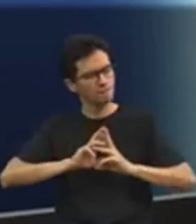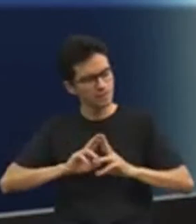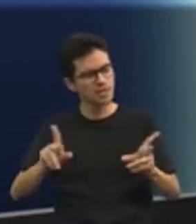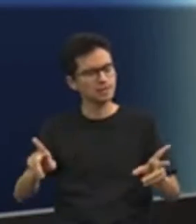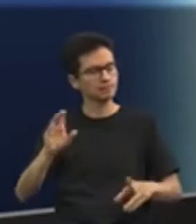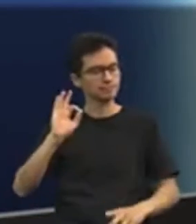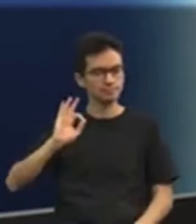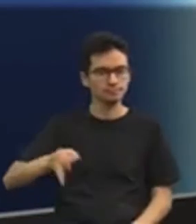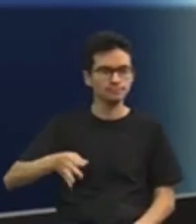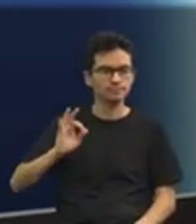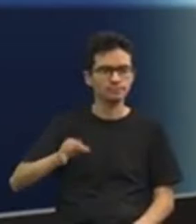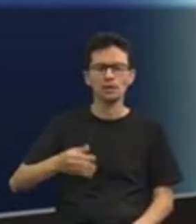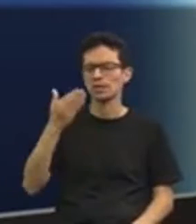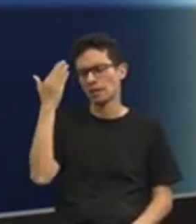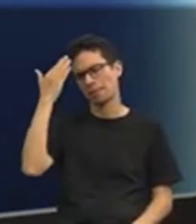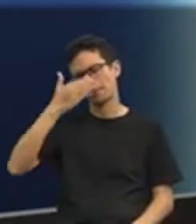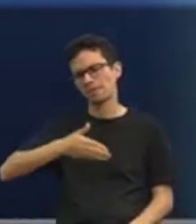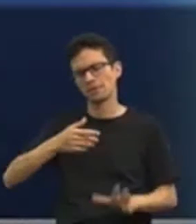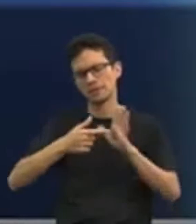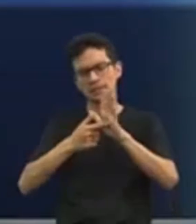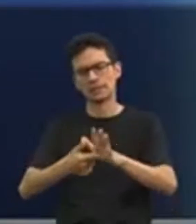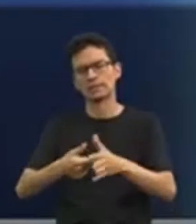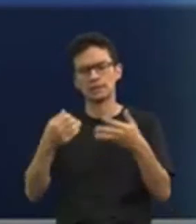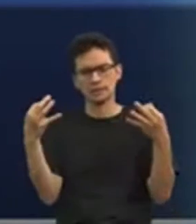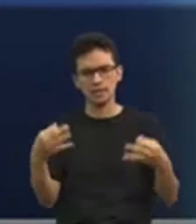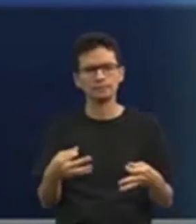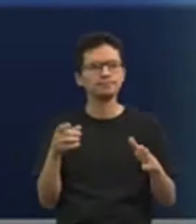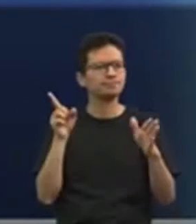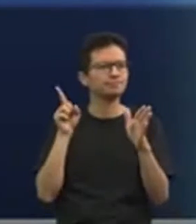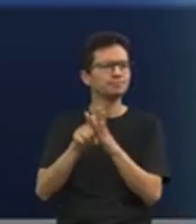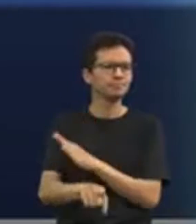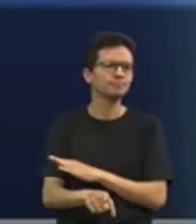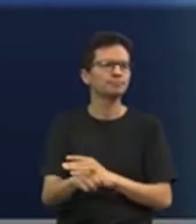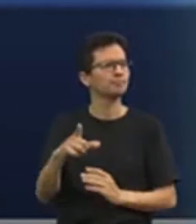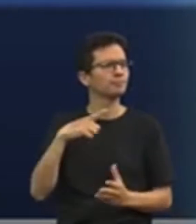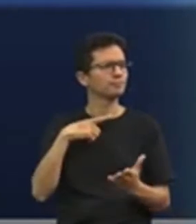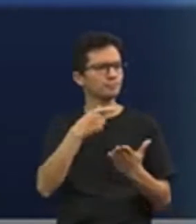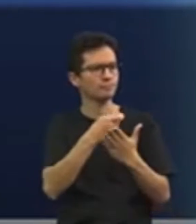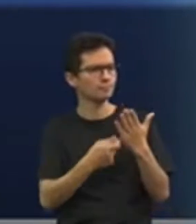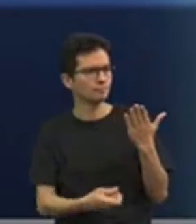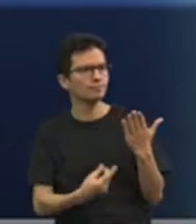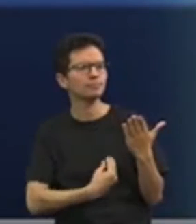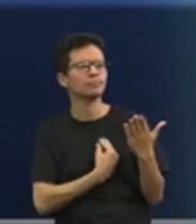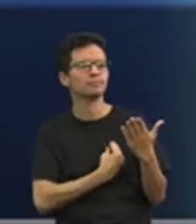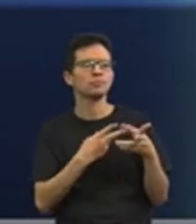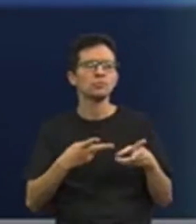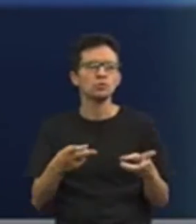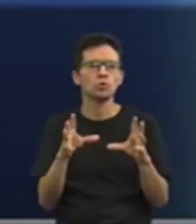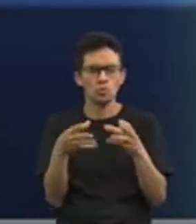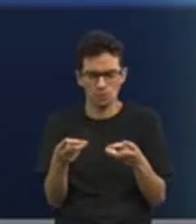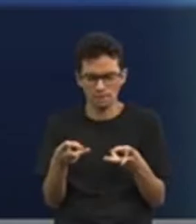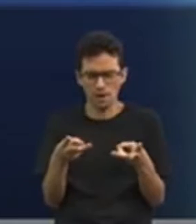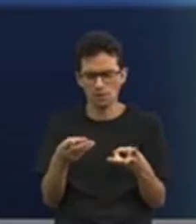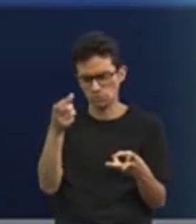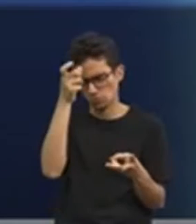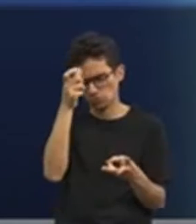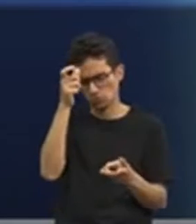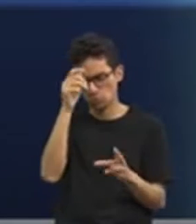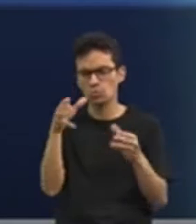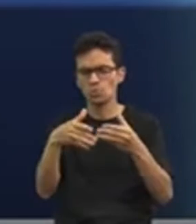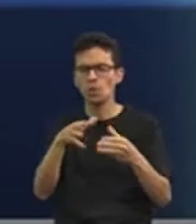diferentes isso é evidente Olha a questão a questão disso a obra sobrevivendo no inferno' do grupo